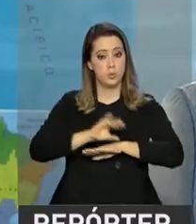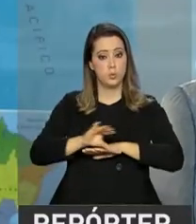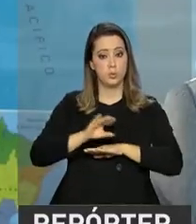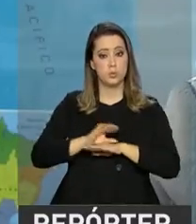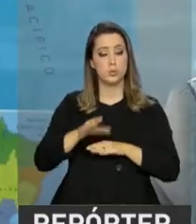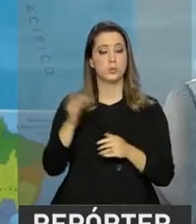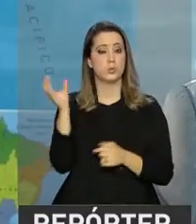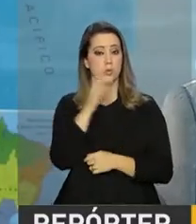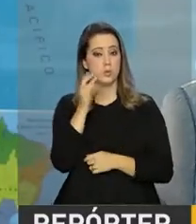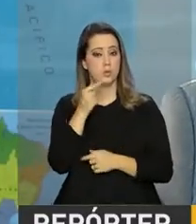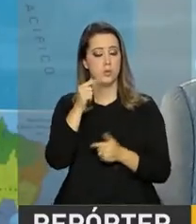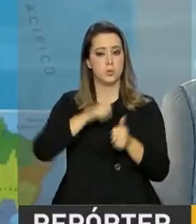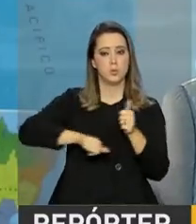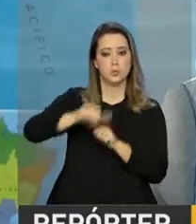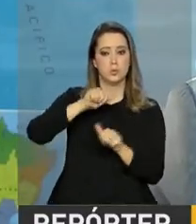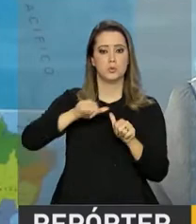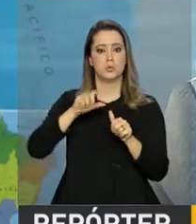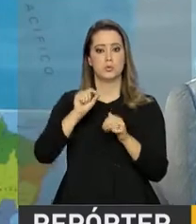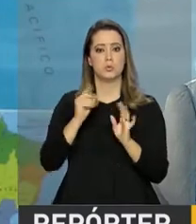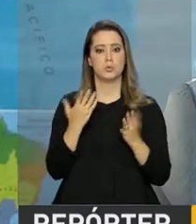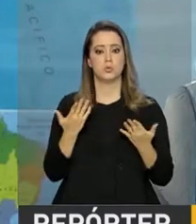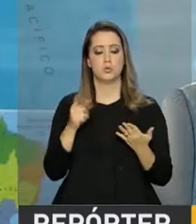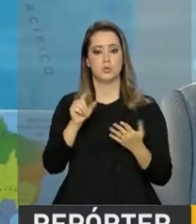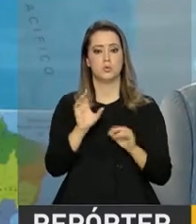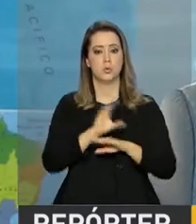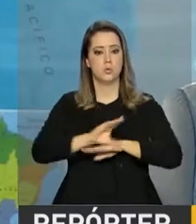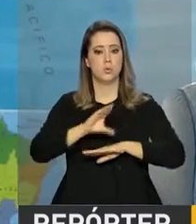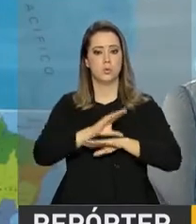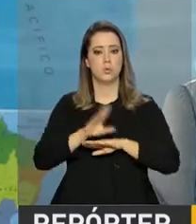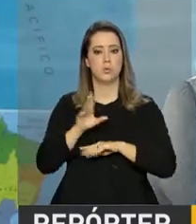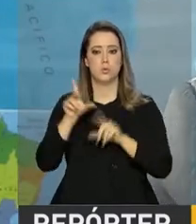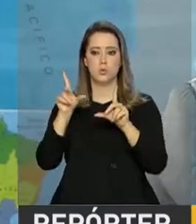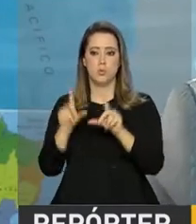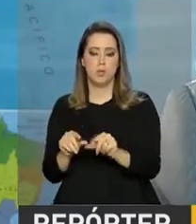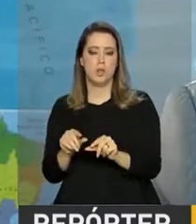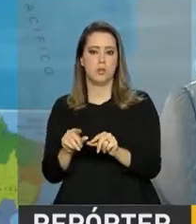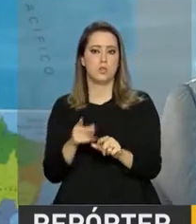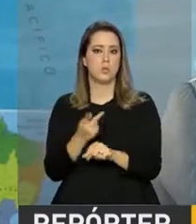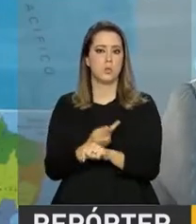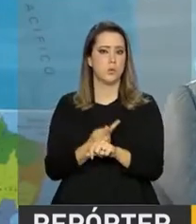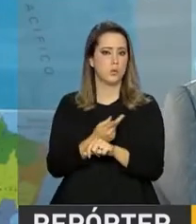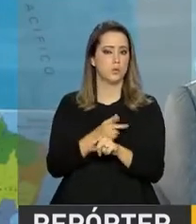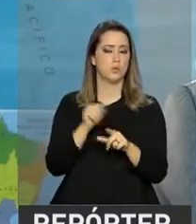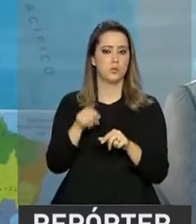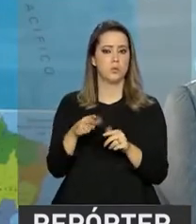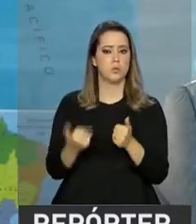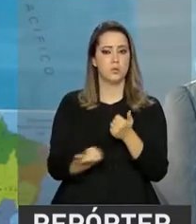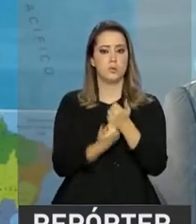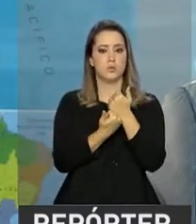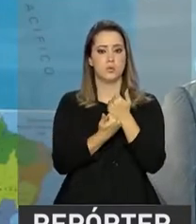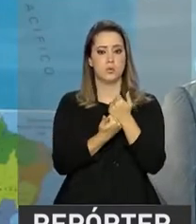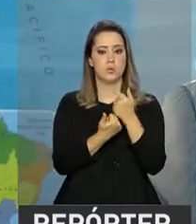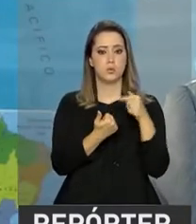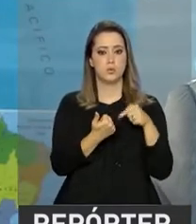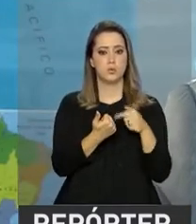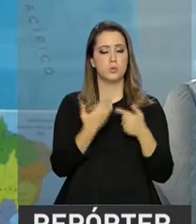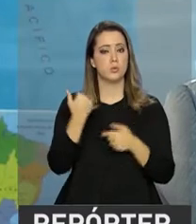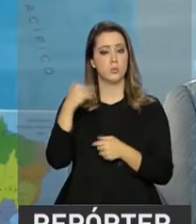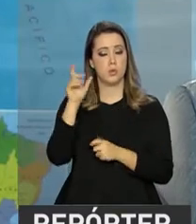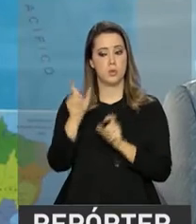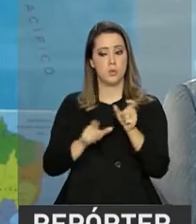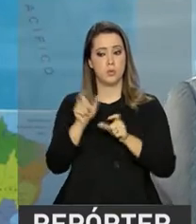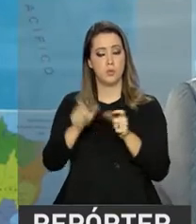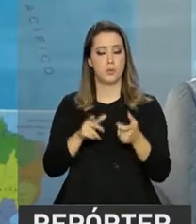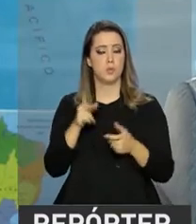dinâmicos podem ser trocados no caso de um curso com baixa procura nos podemos substituir os por outro que tem o maior interesse da população